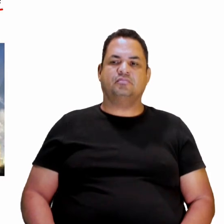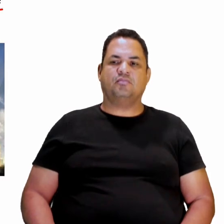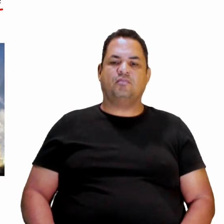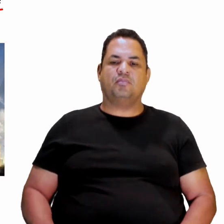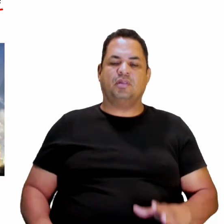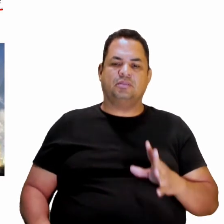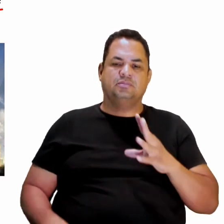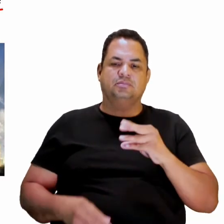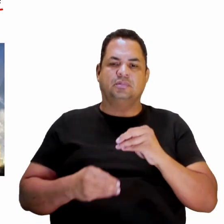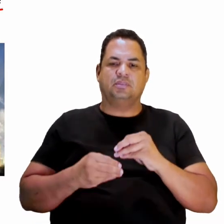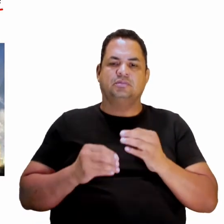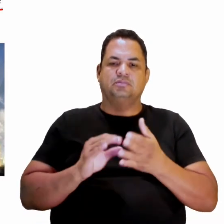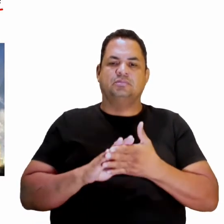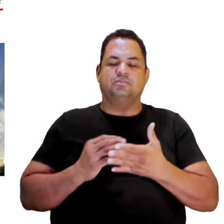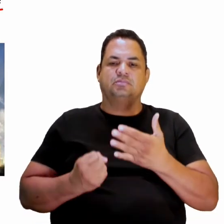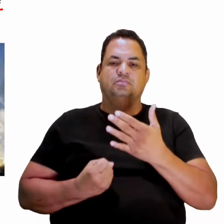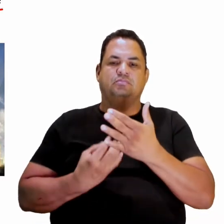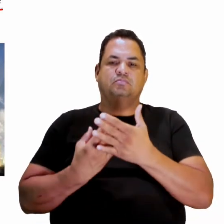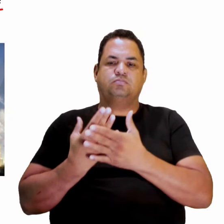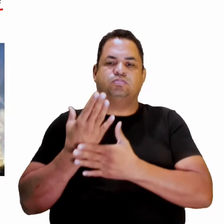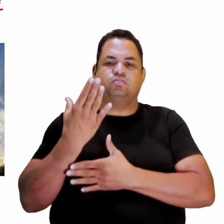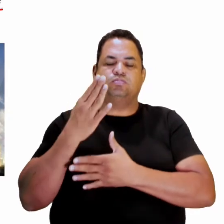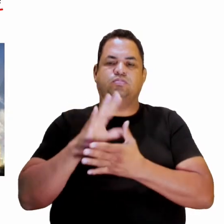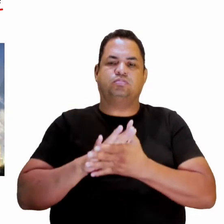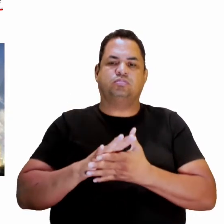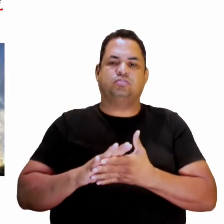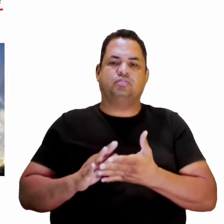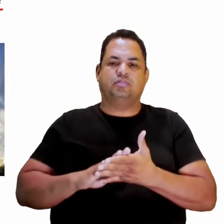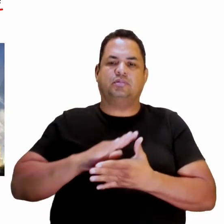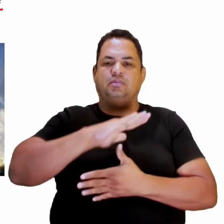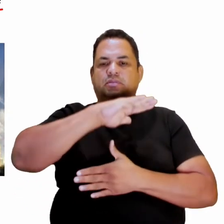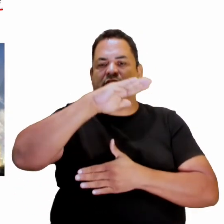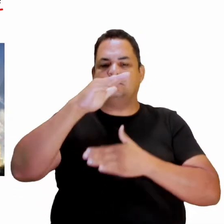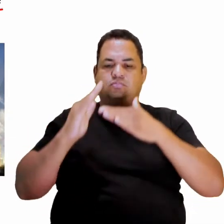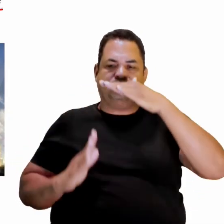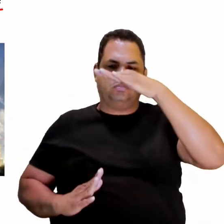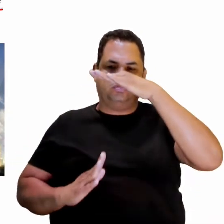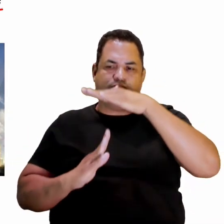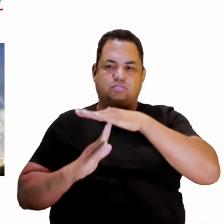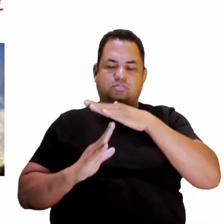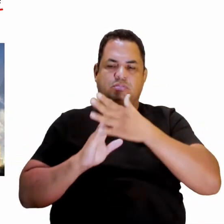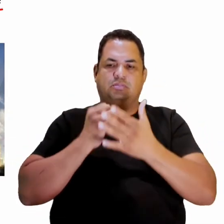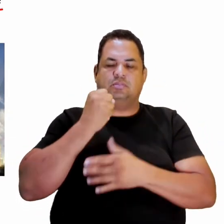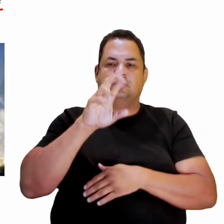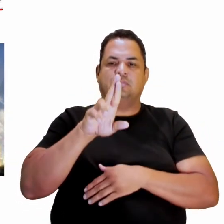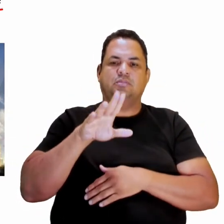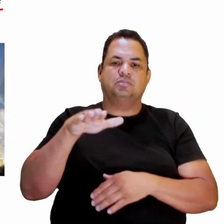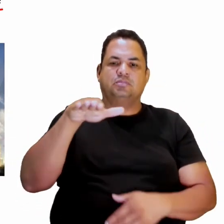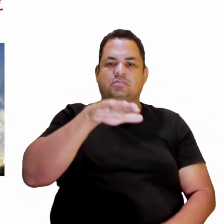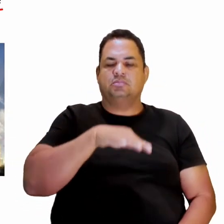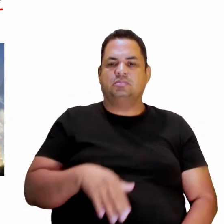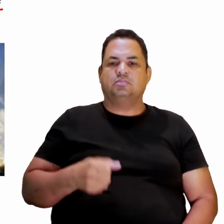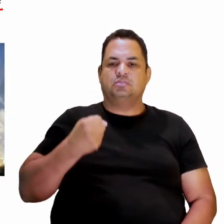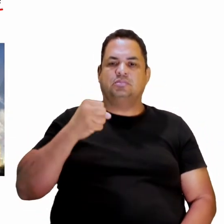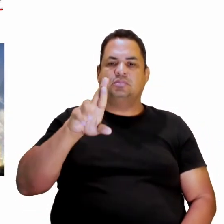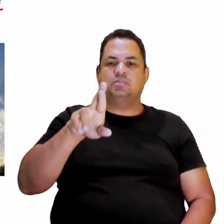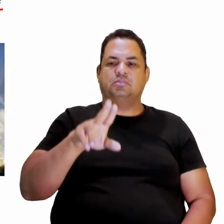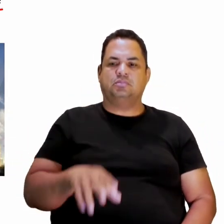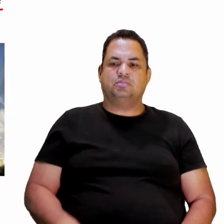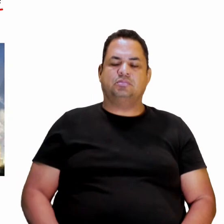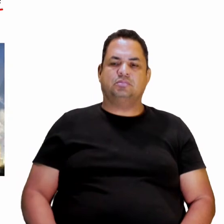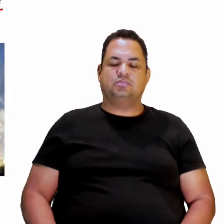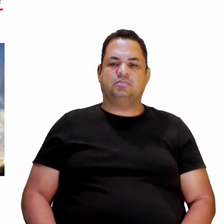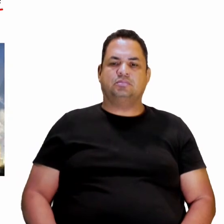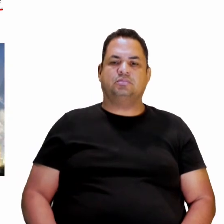adicionando gases do efeito estufa na atmosfera. Extra greenhouse, gases do efeito